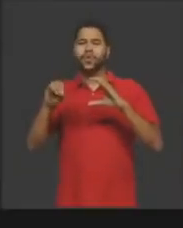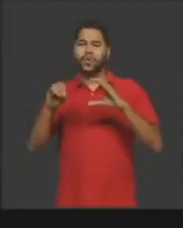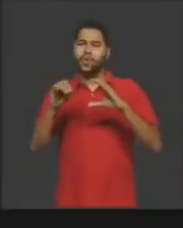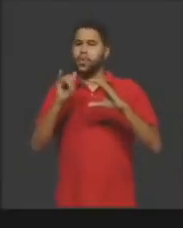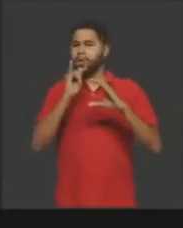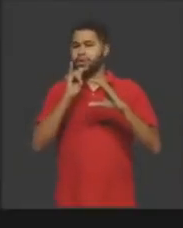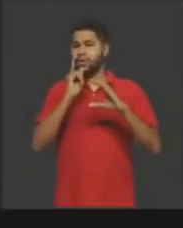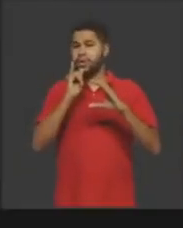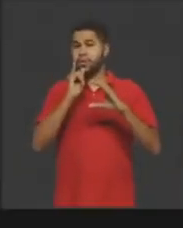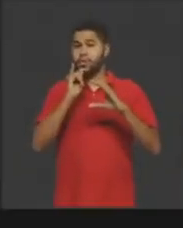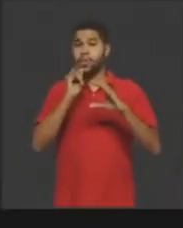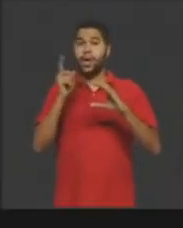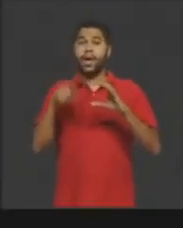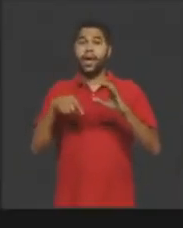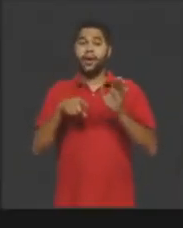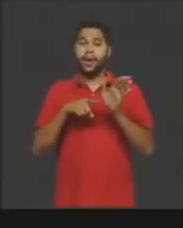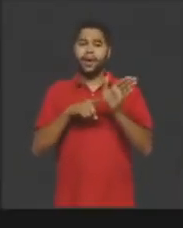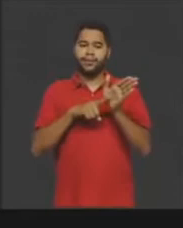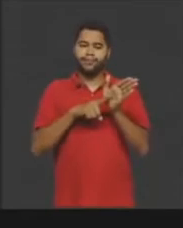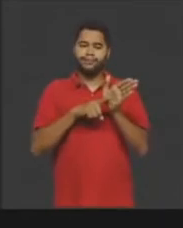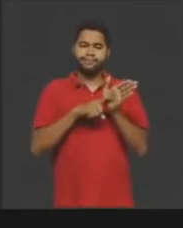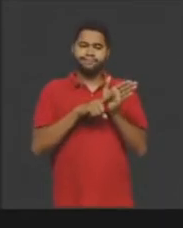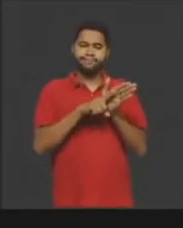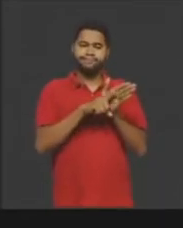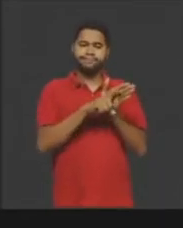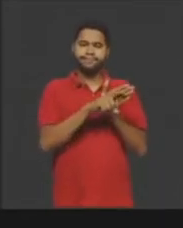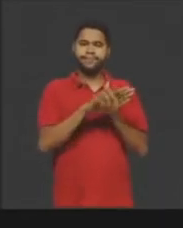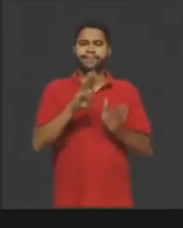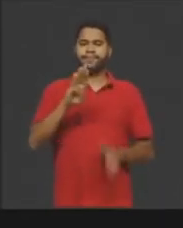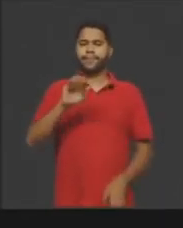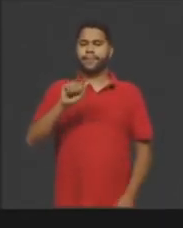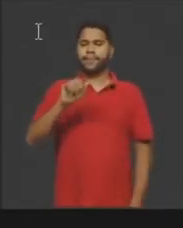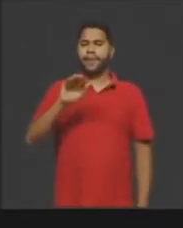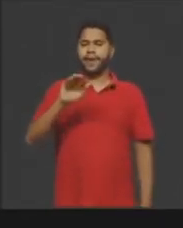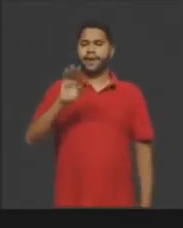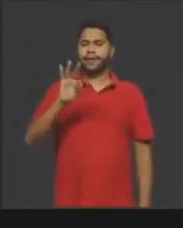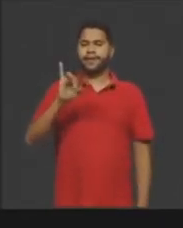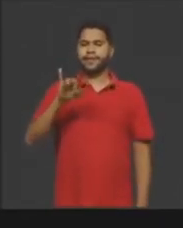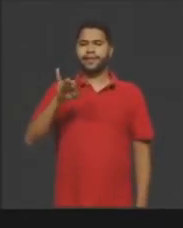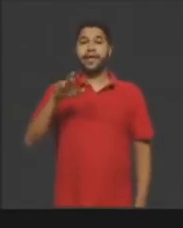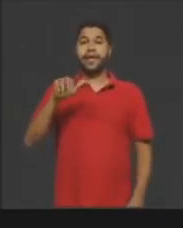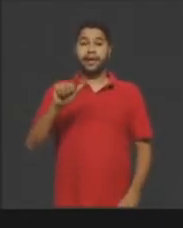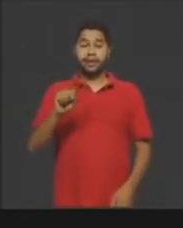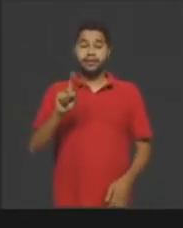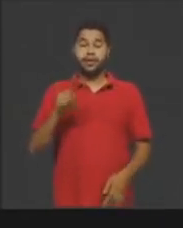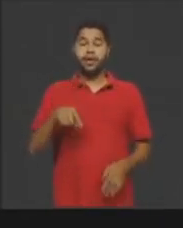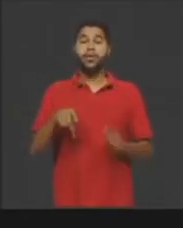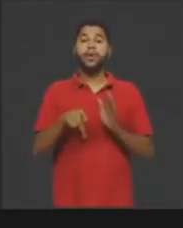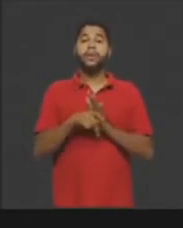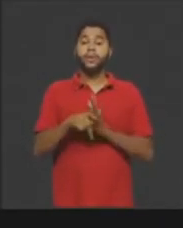exemplo bactérias. As bactérias são organismos procariontes.